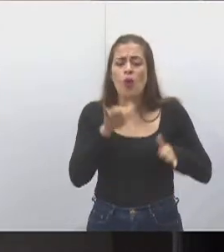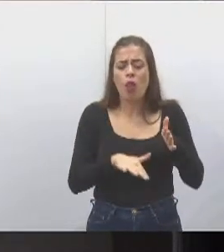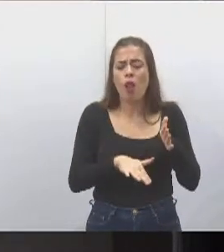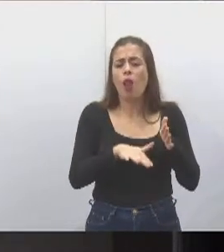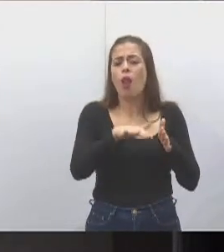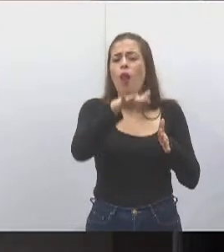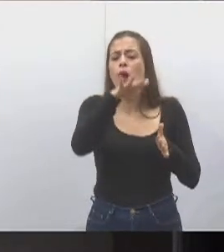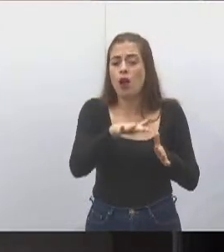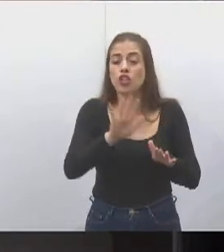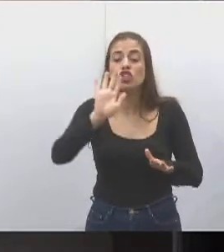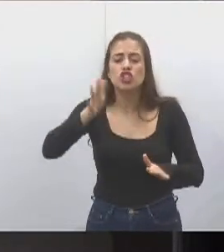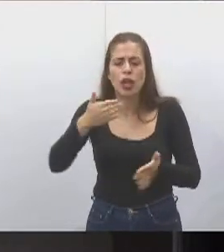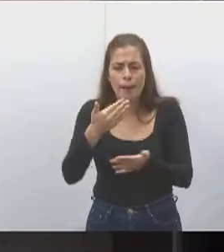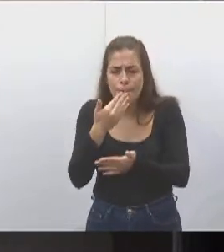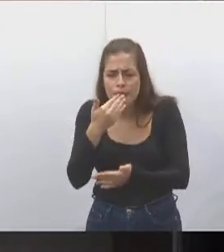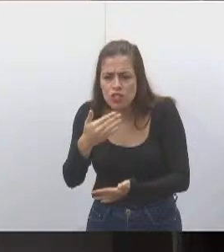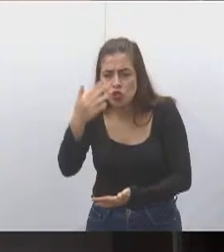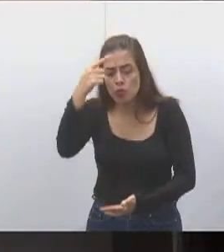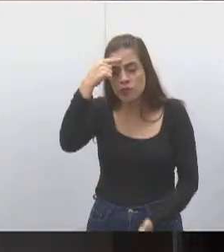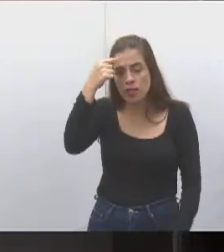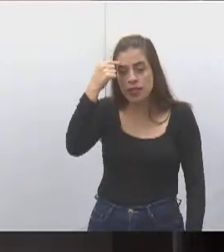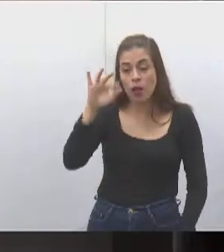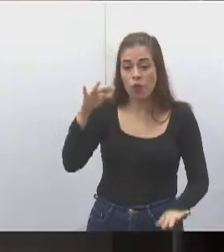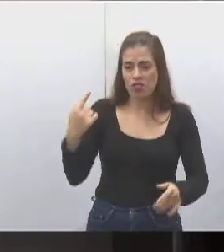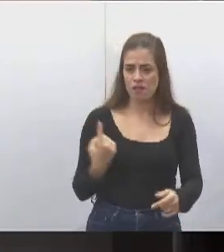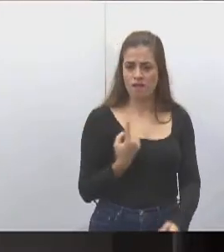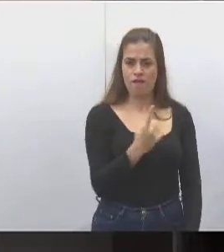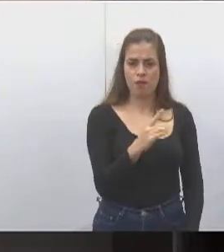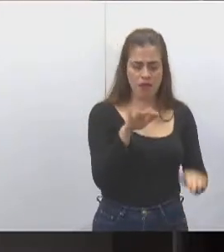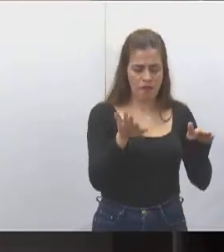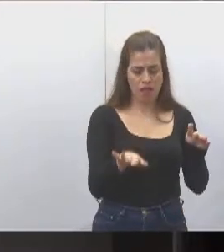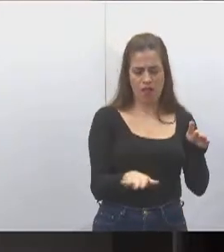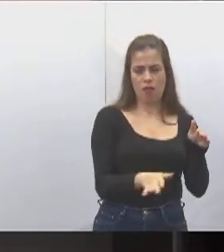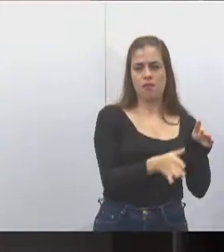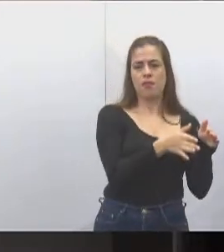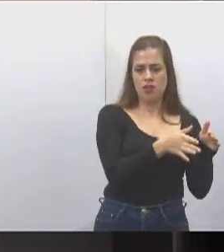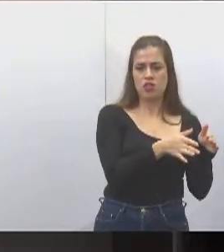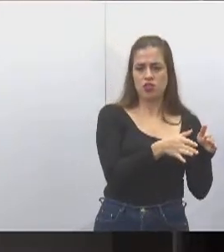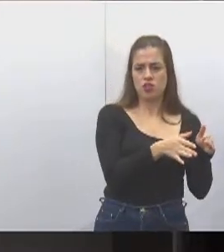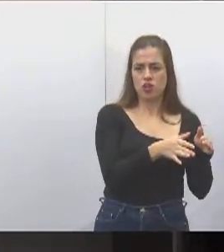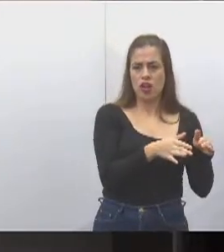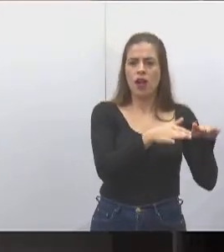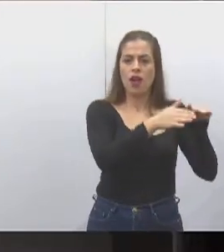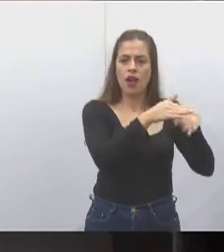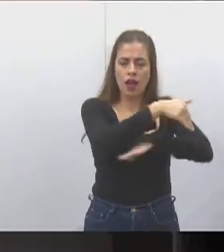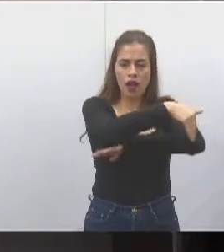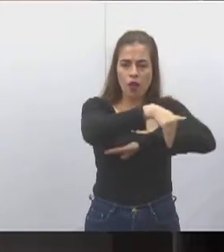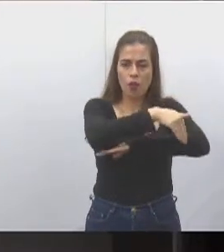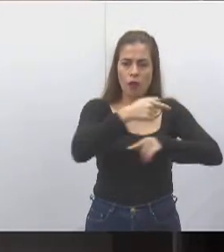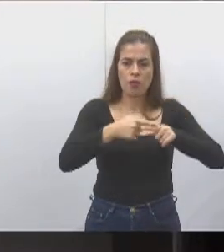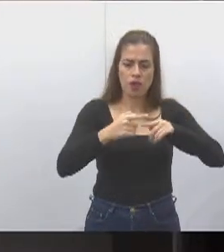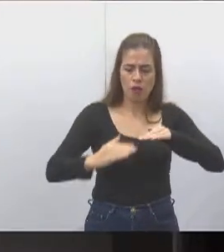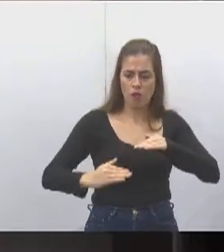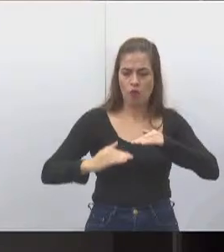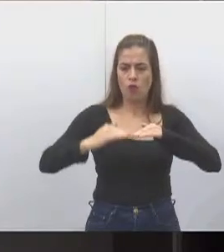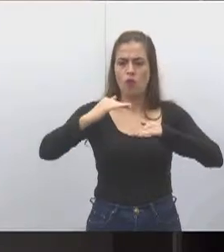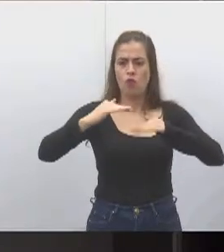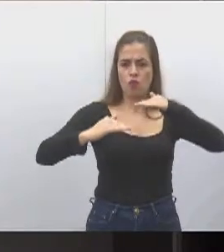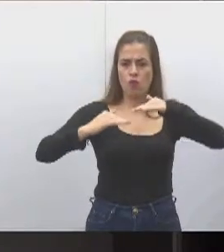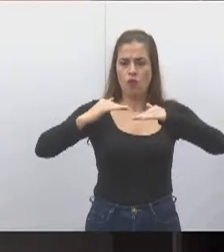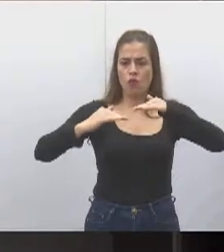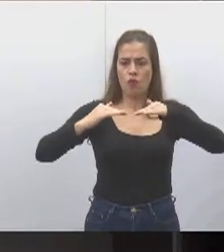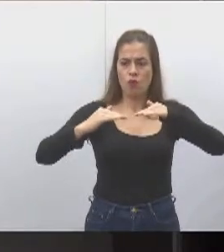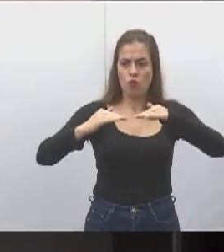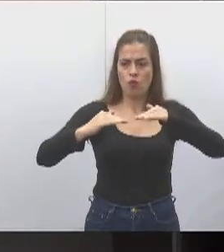já pediu para o Sazag, quando ele foi ao bairro, para falar sobre rebaixar as ruas, porque o nível das ruas acabou subindo, as águas entram como